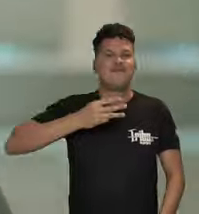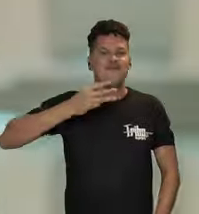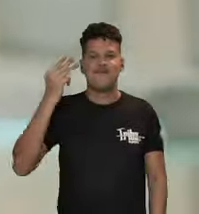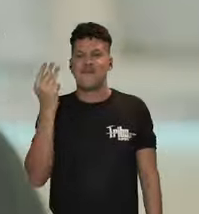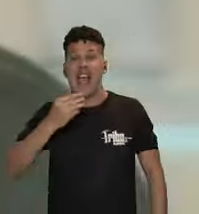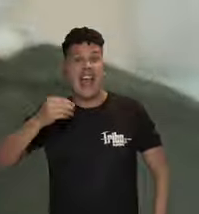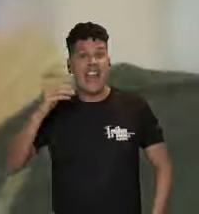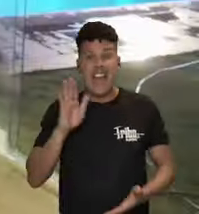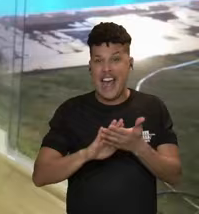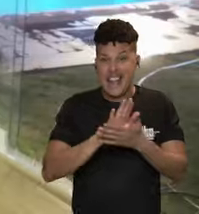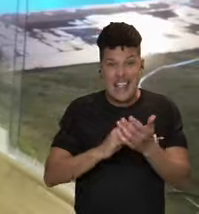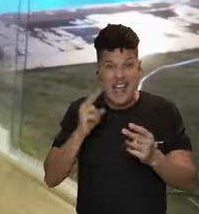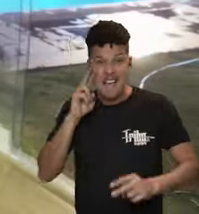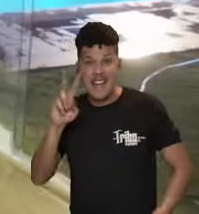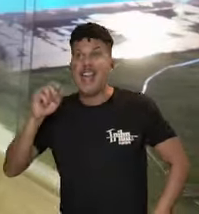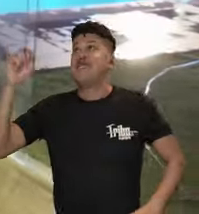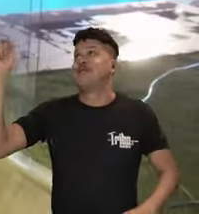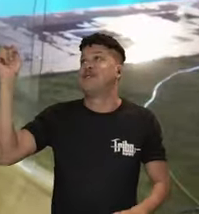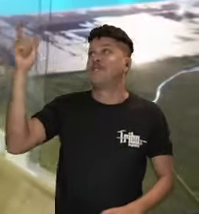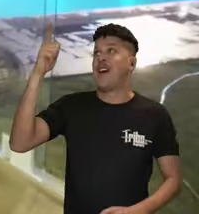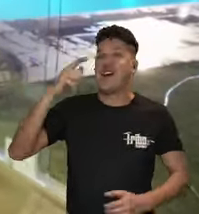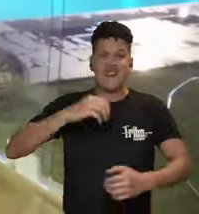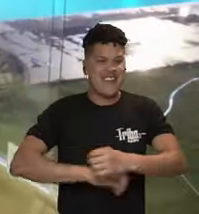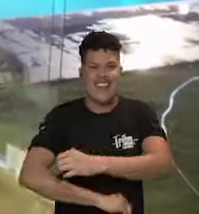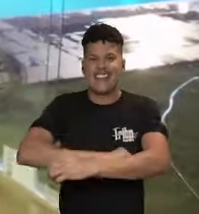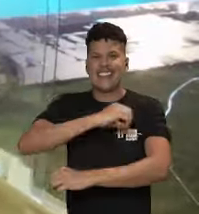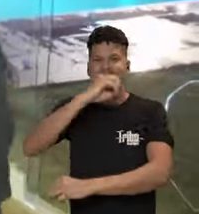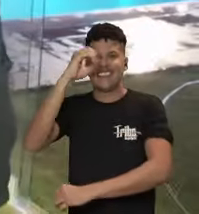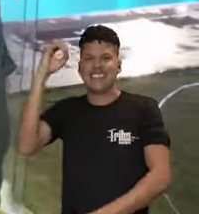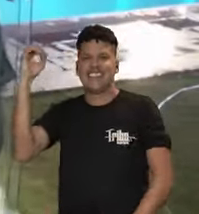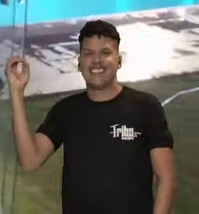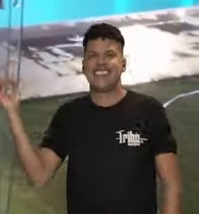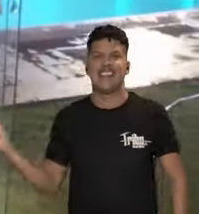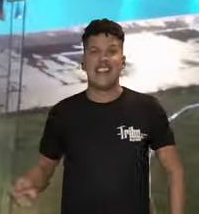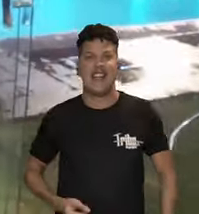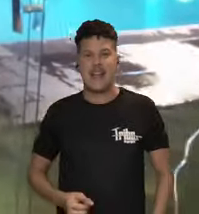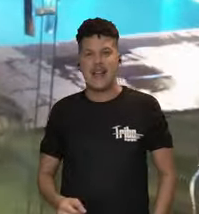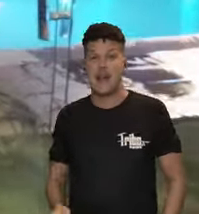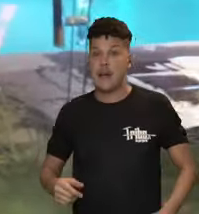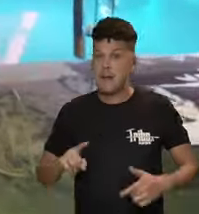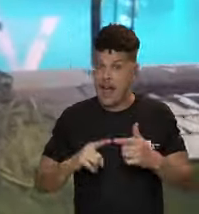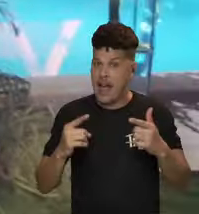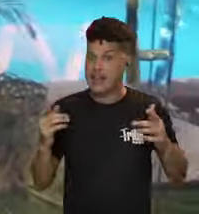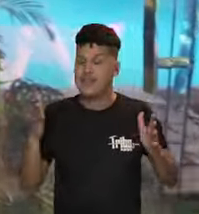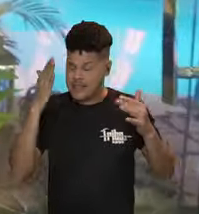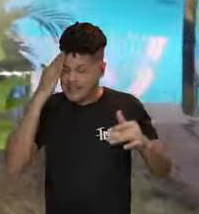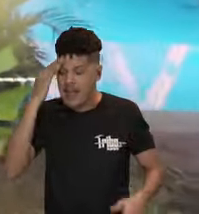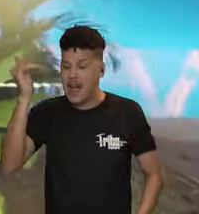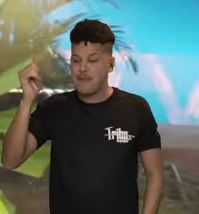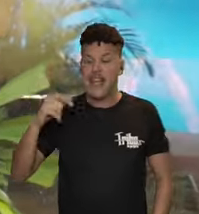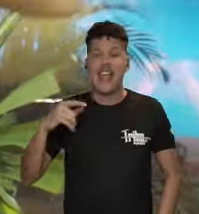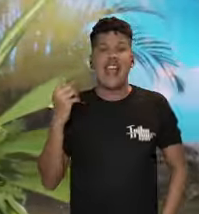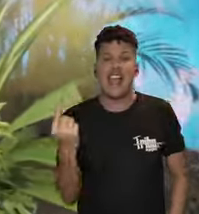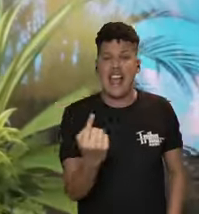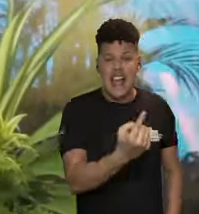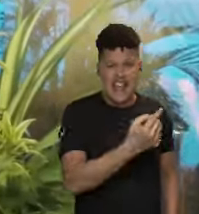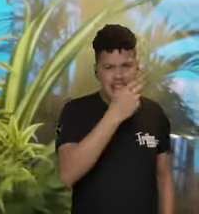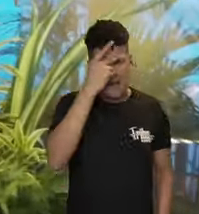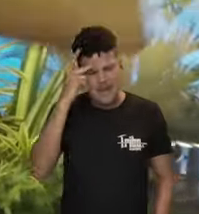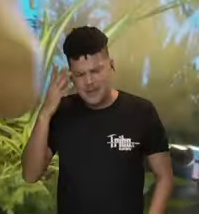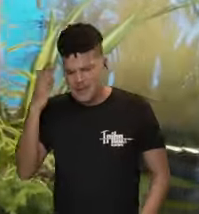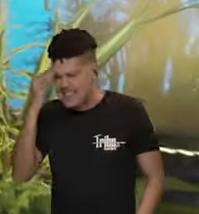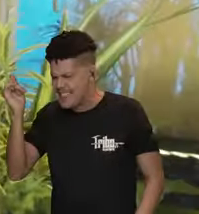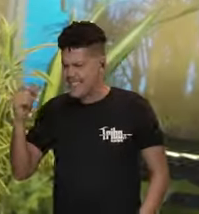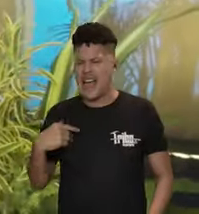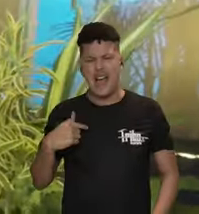sol nascer, pô. E entender que tamo aqui é pra viver, né? Mas vai saber, cada um com seu reinado. Eu